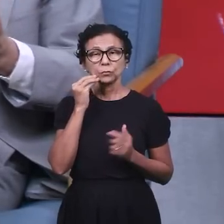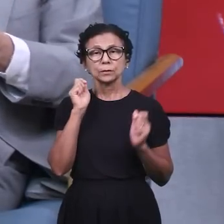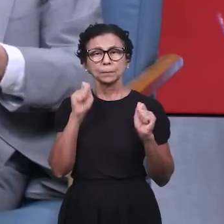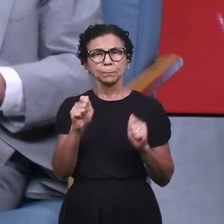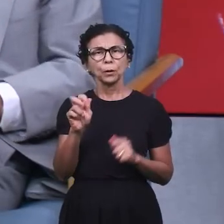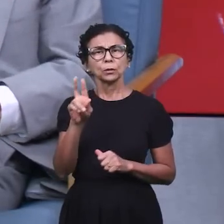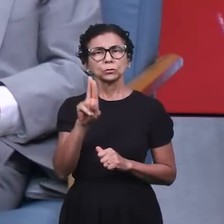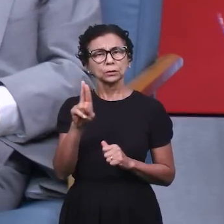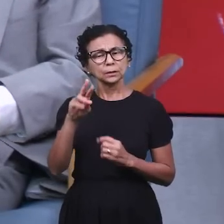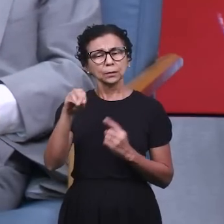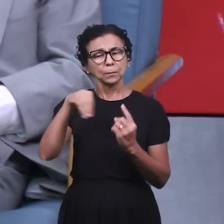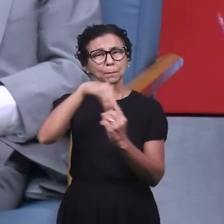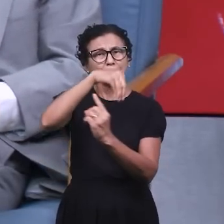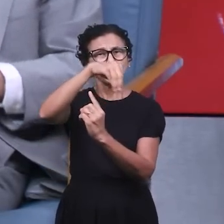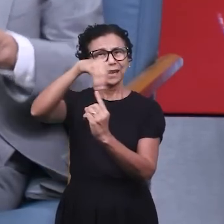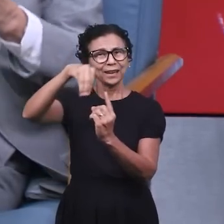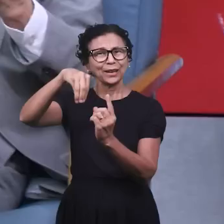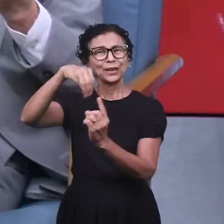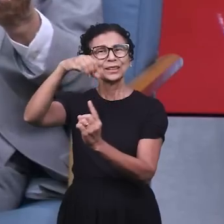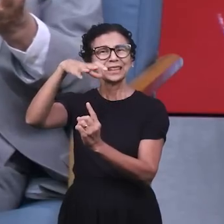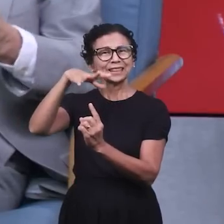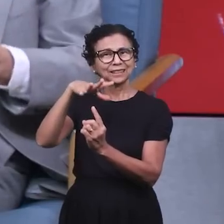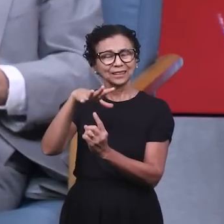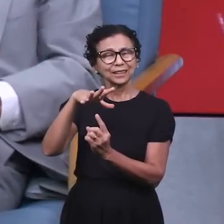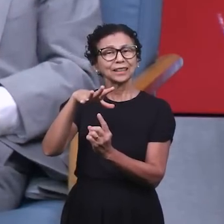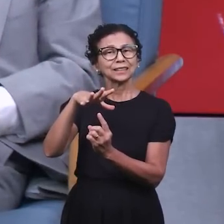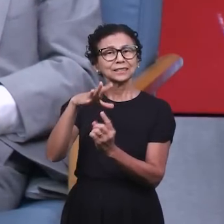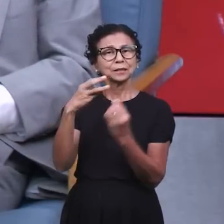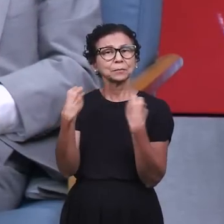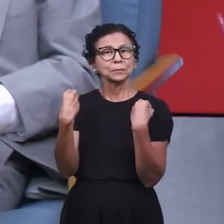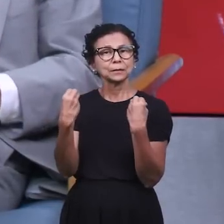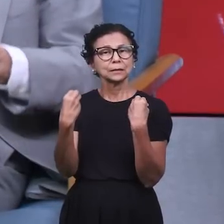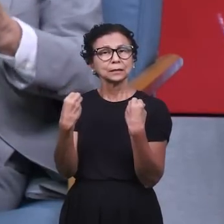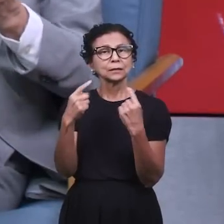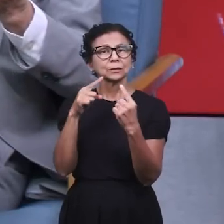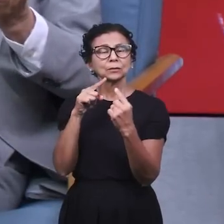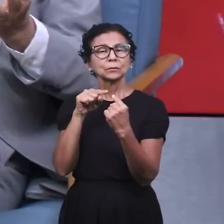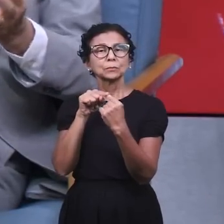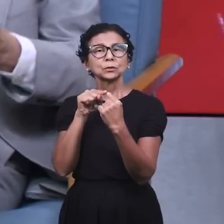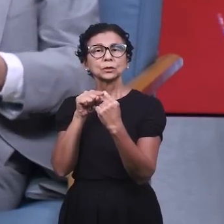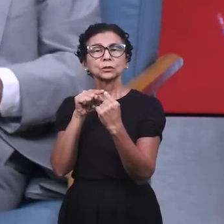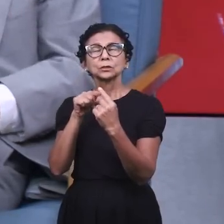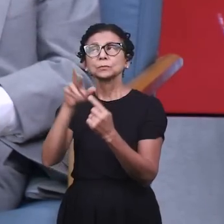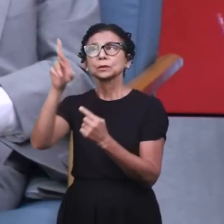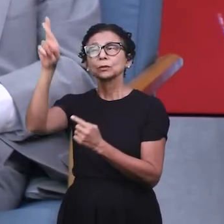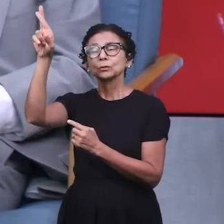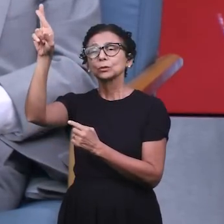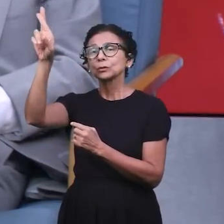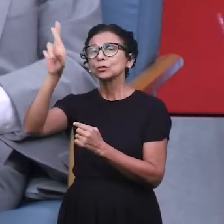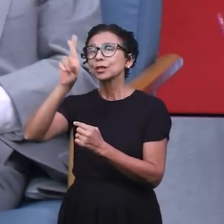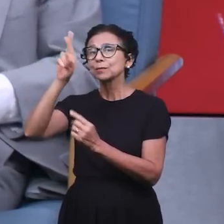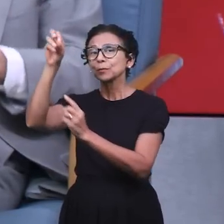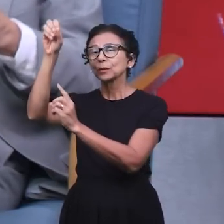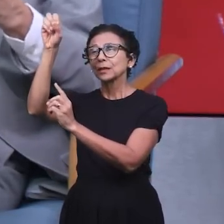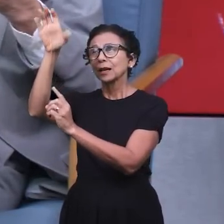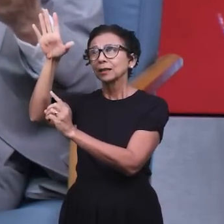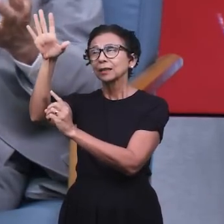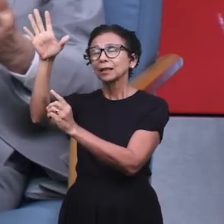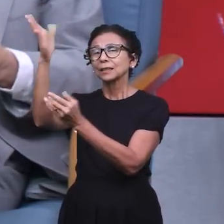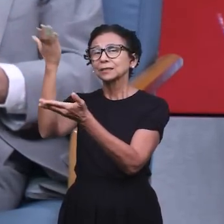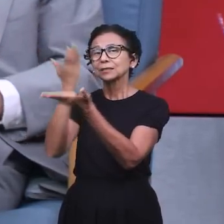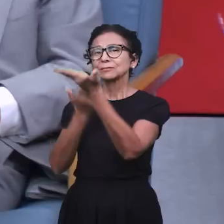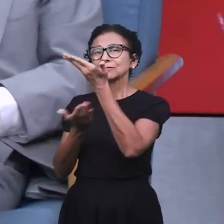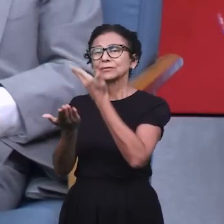jejum é um recurso da graça. Você usa o jejum para que a graça venha até você, para que o